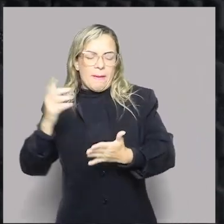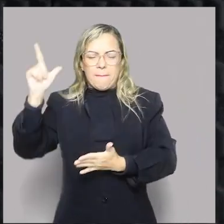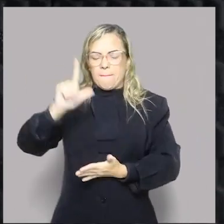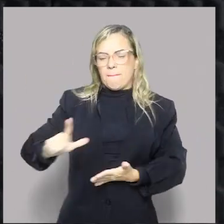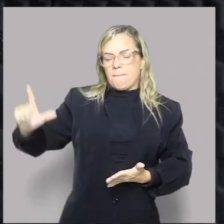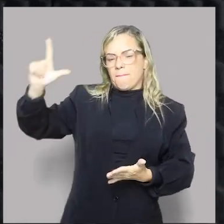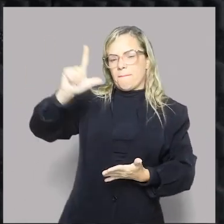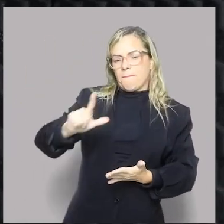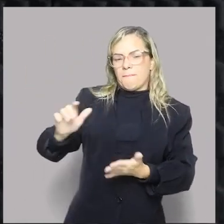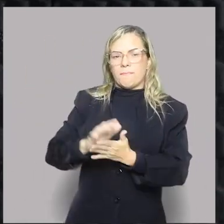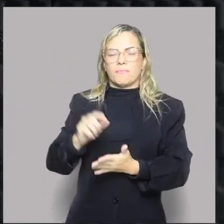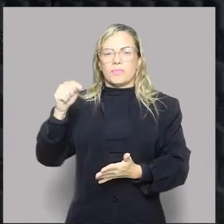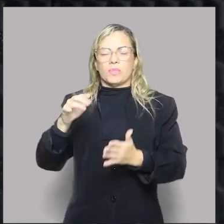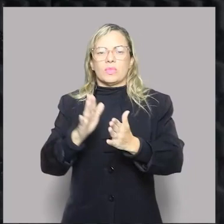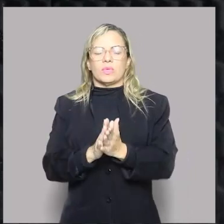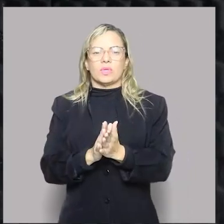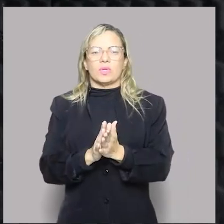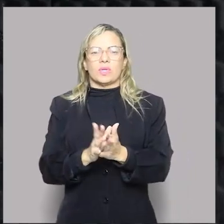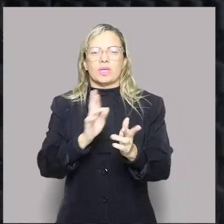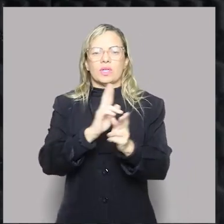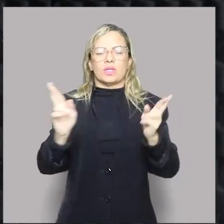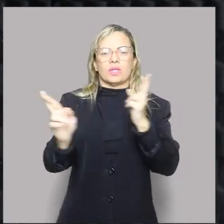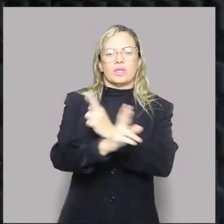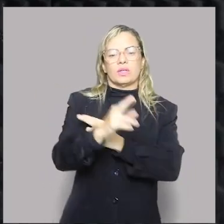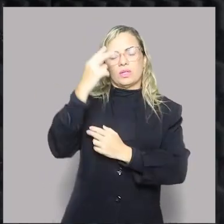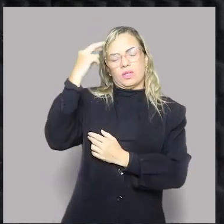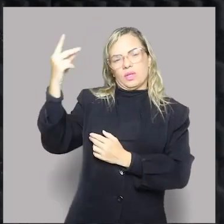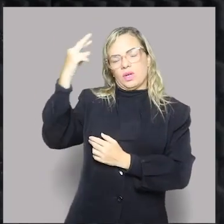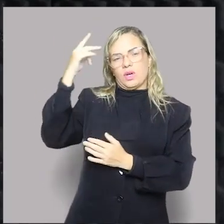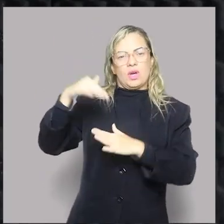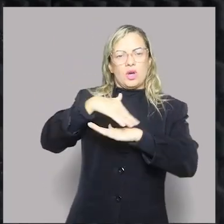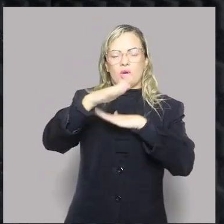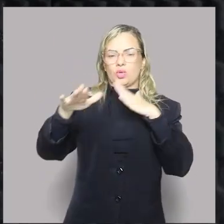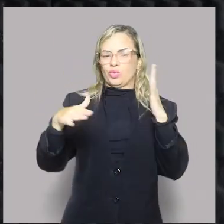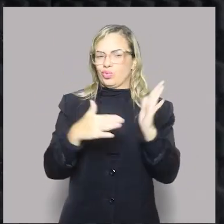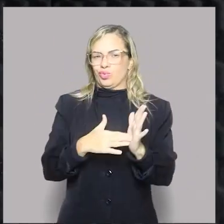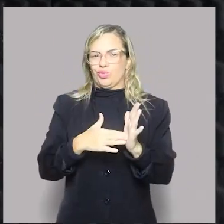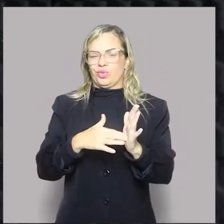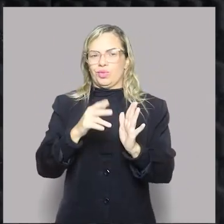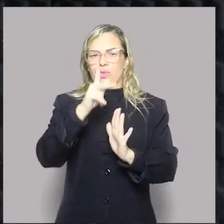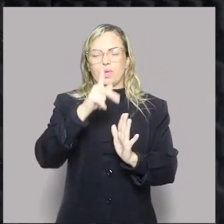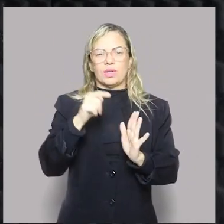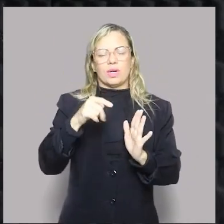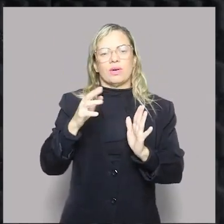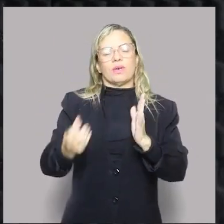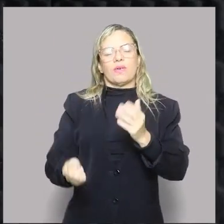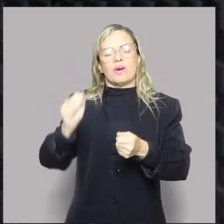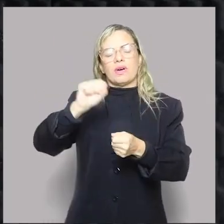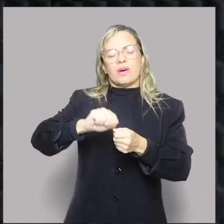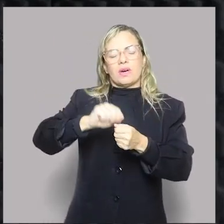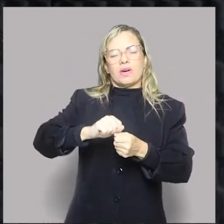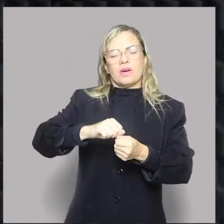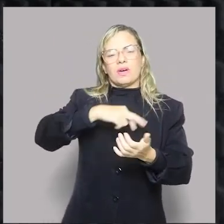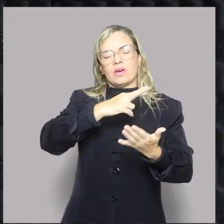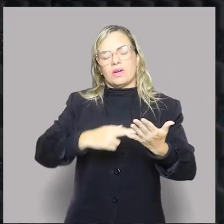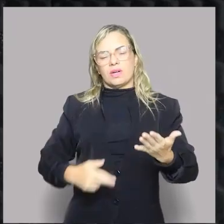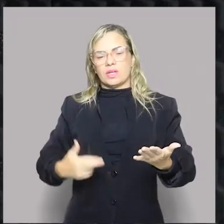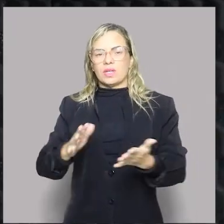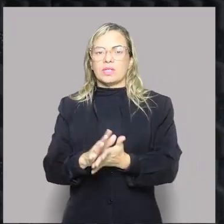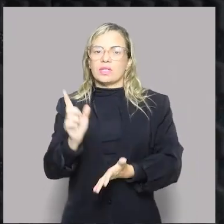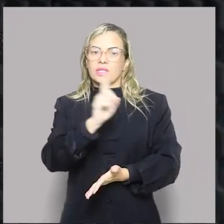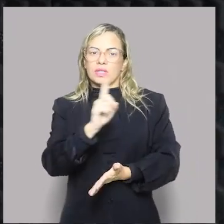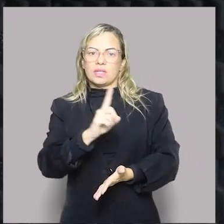começar de maneira aleatória. Ele precisa ter uma estrutura, ele precisa ter uma estratégia ali de início. E aí depois,